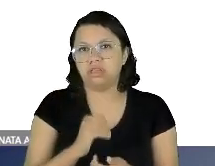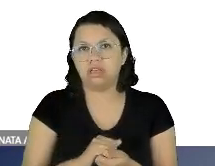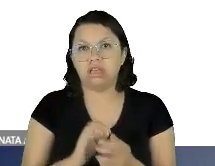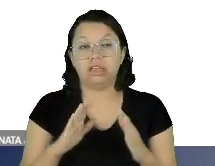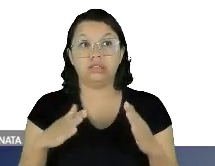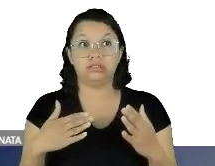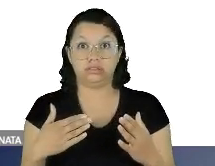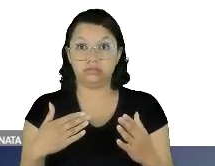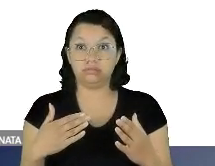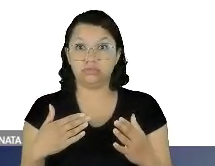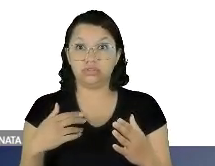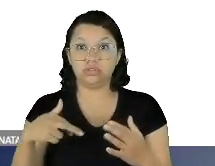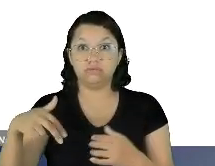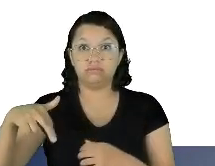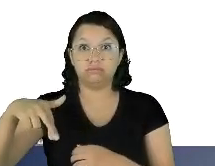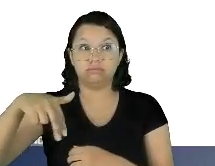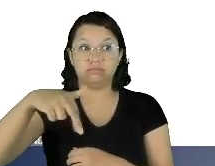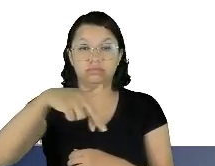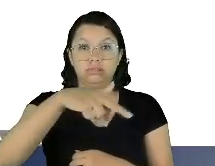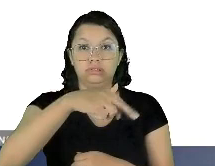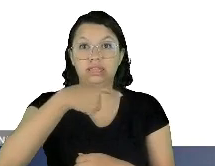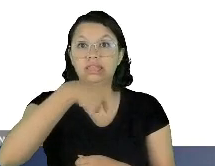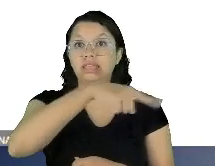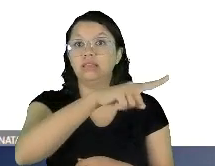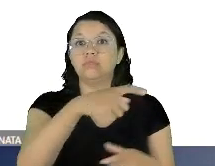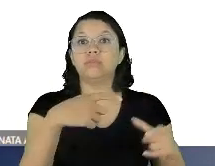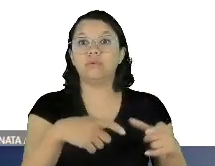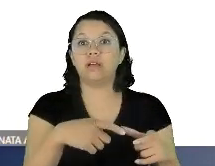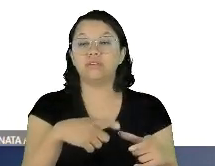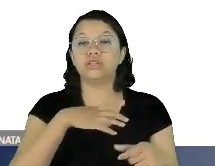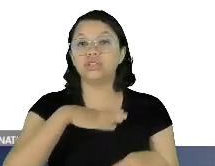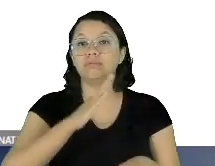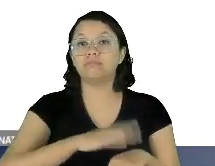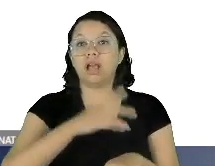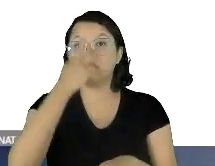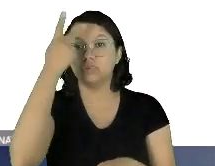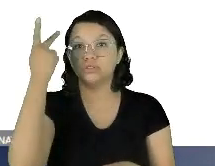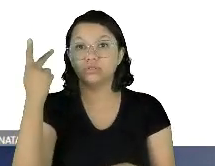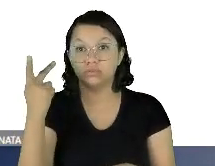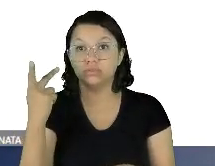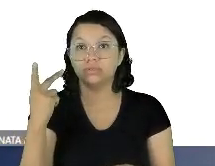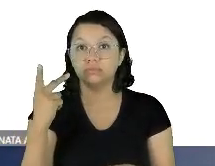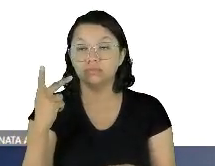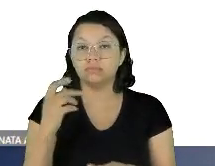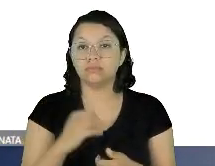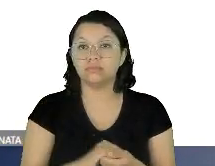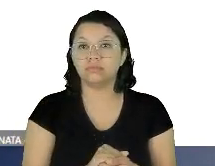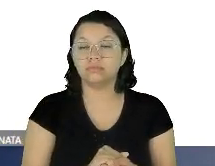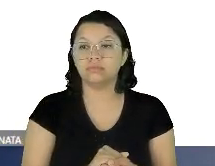pegou, foi dar uma volta e ir para onde tinha mais gente, e o cara da mala